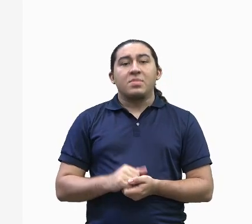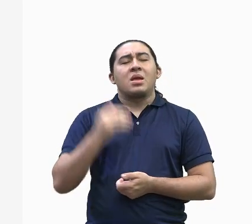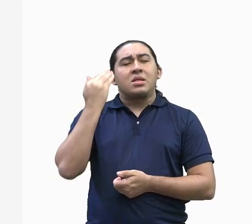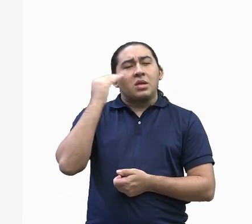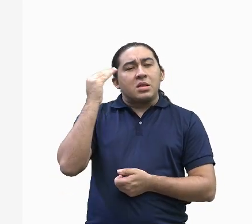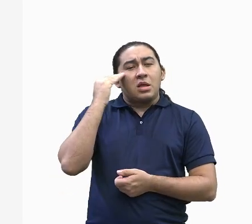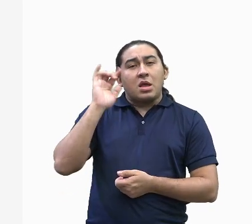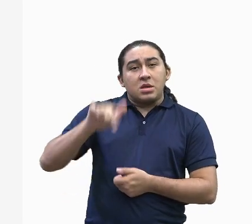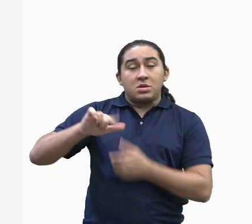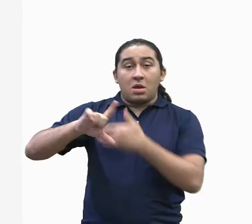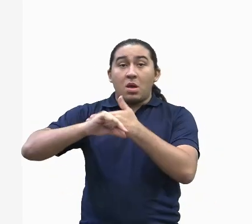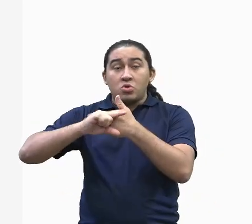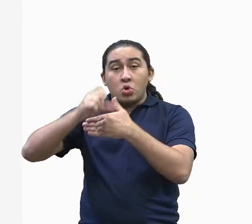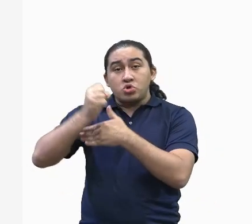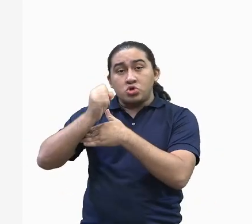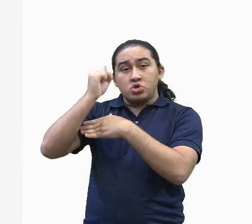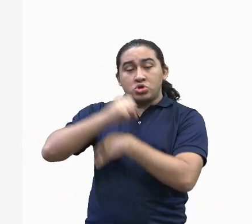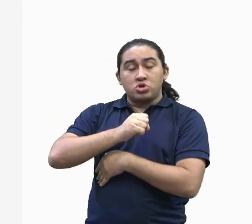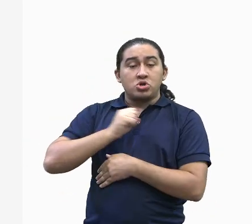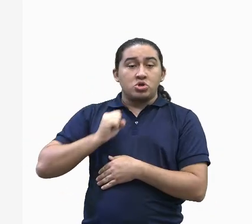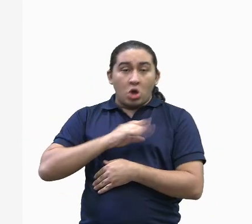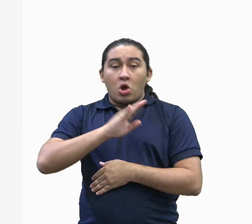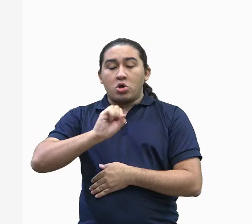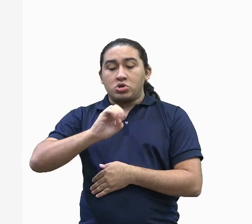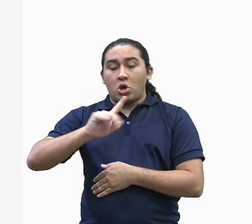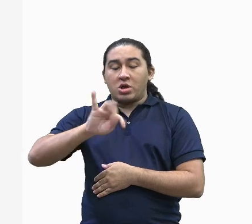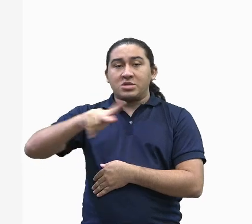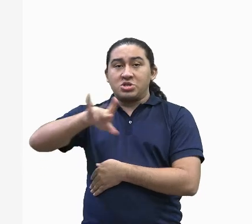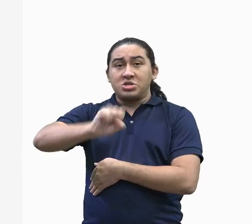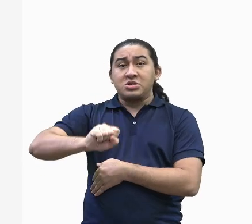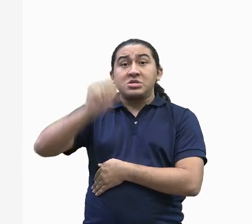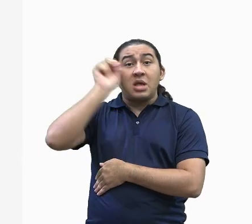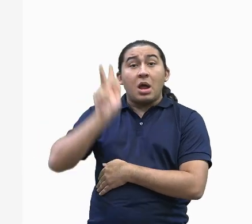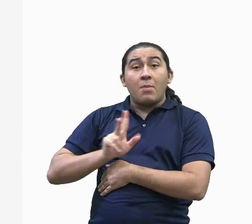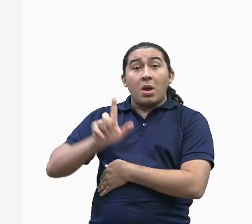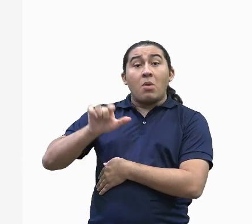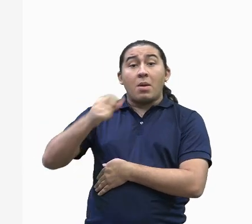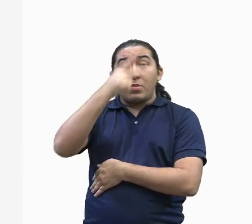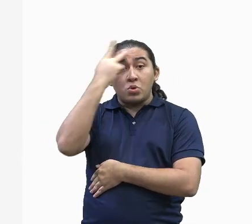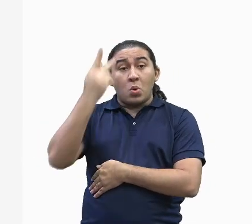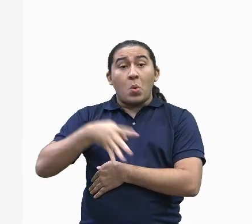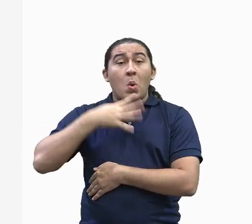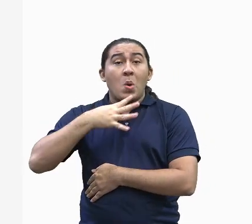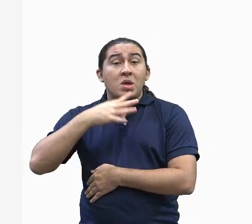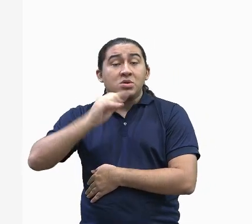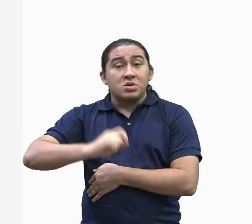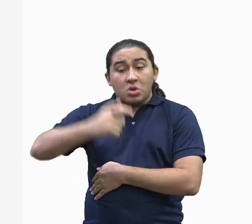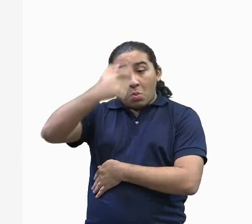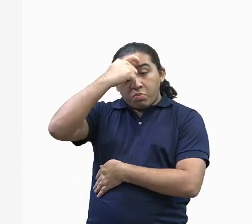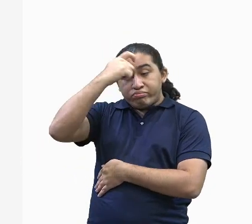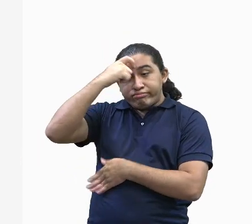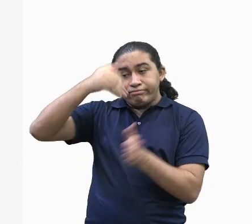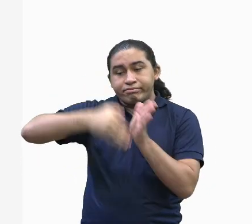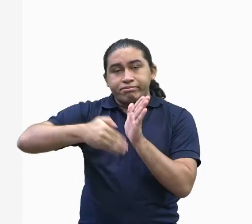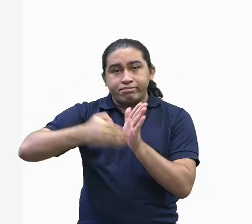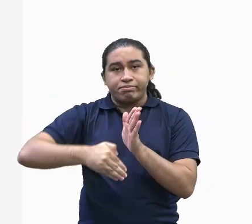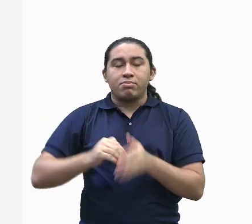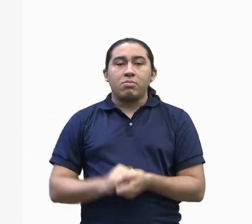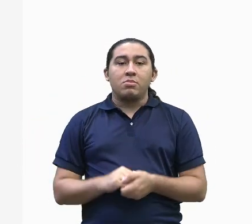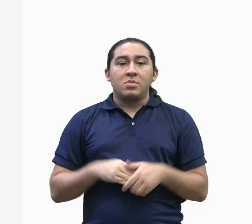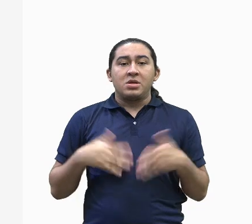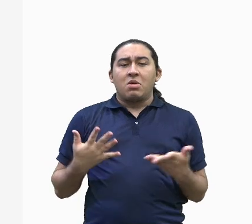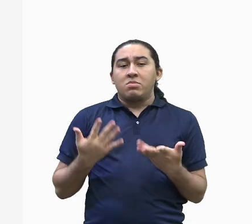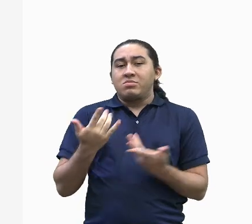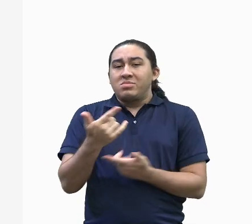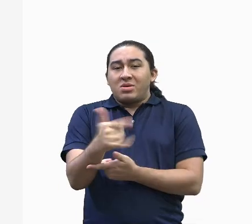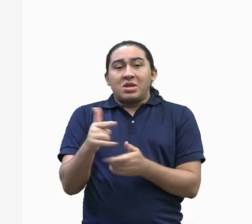é aquele que conhece os limites da própria ignorância. Logo, de nada adianta